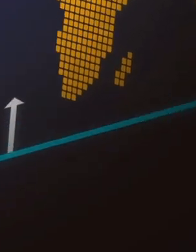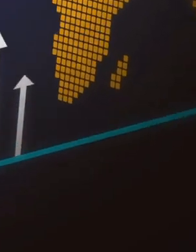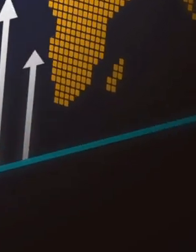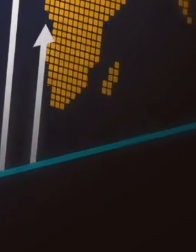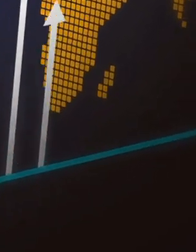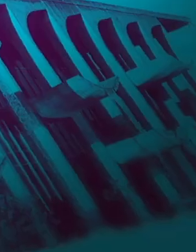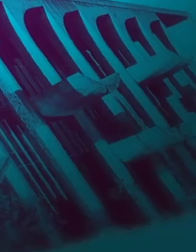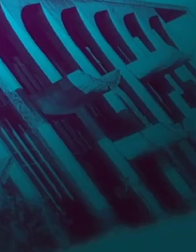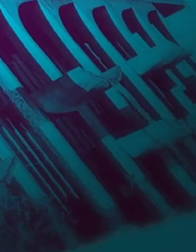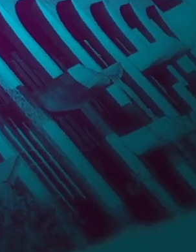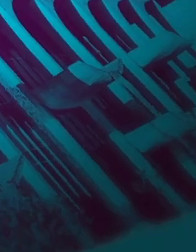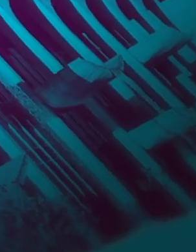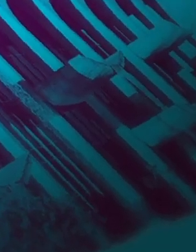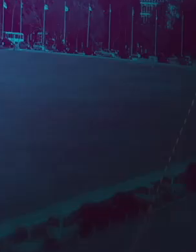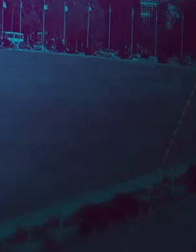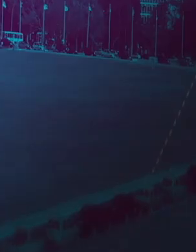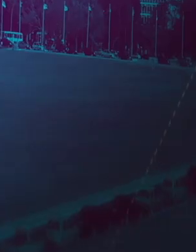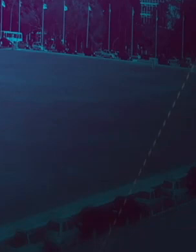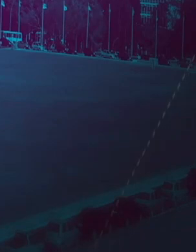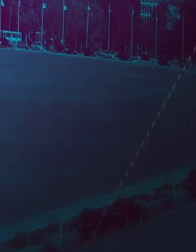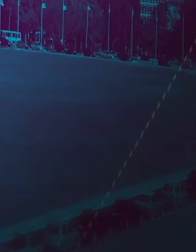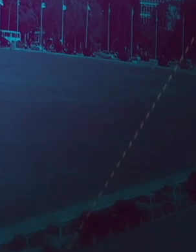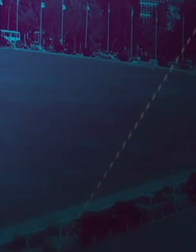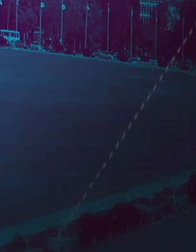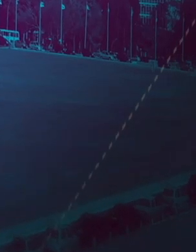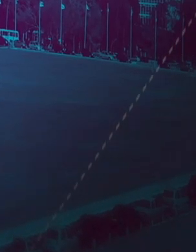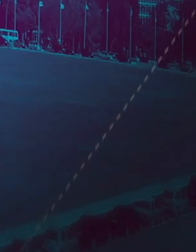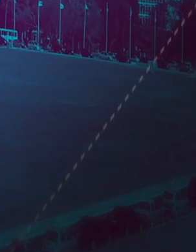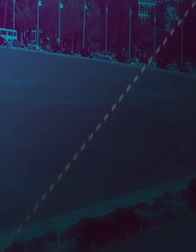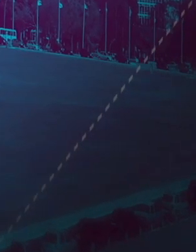sociais.